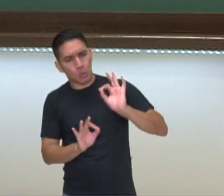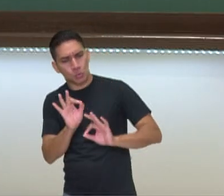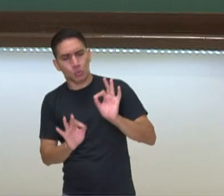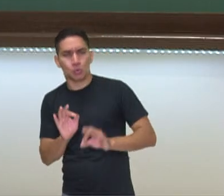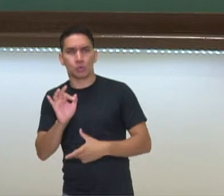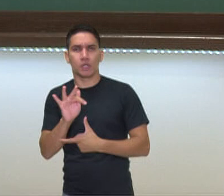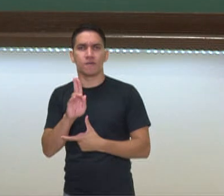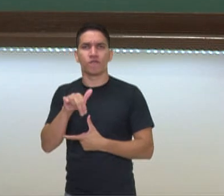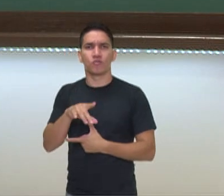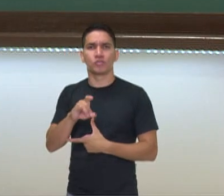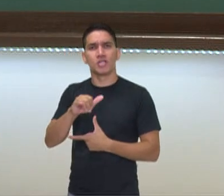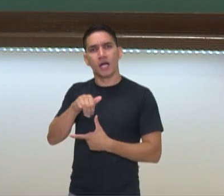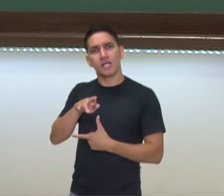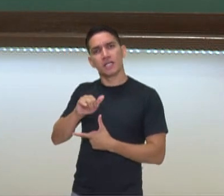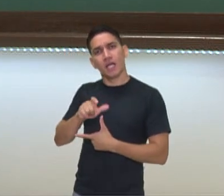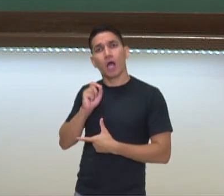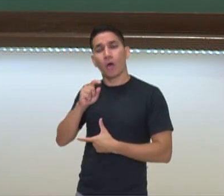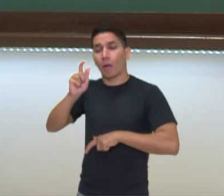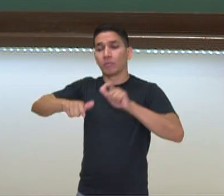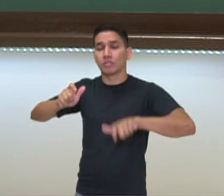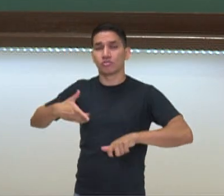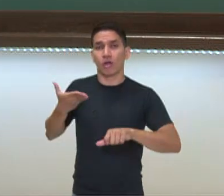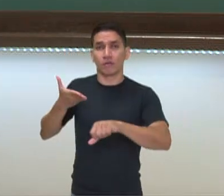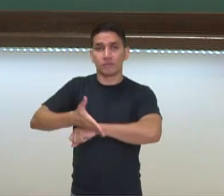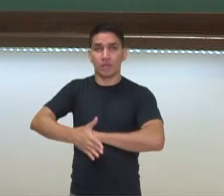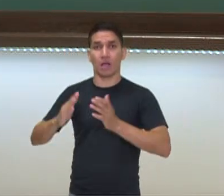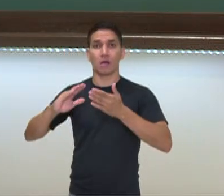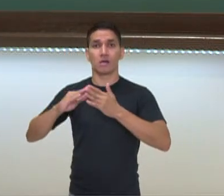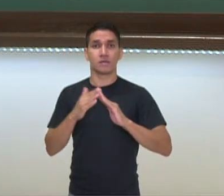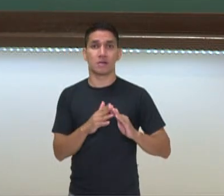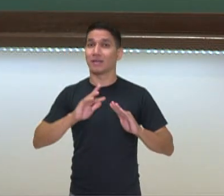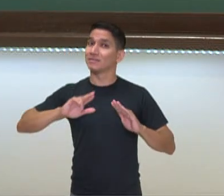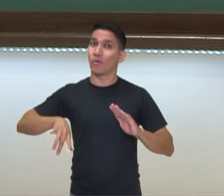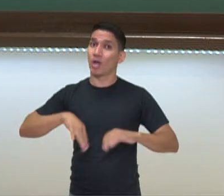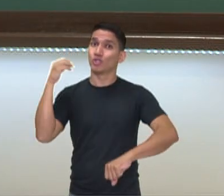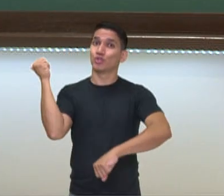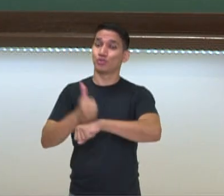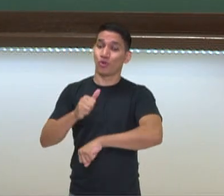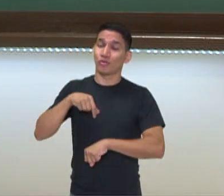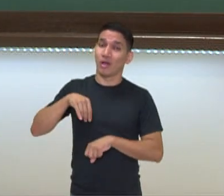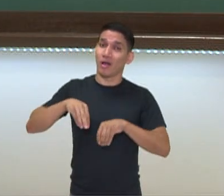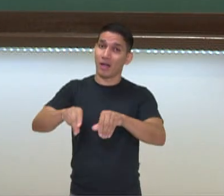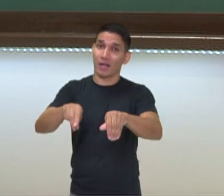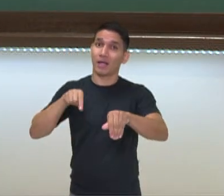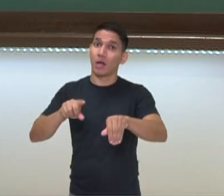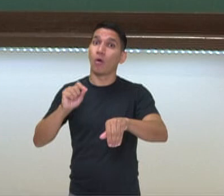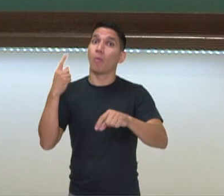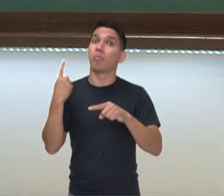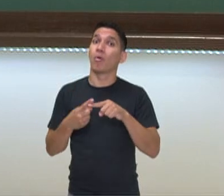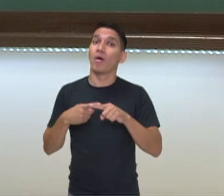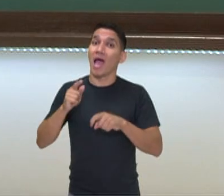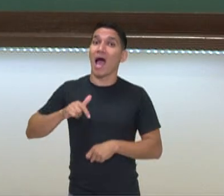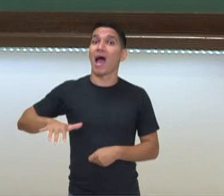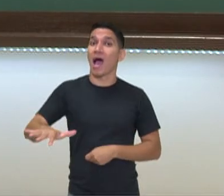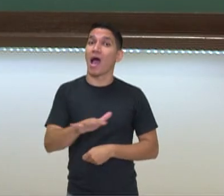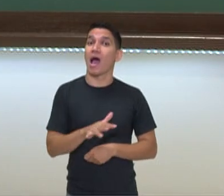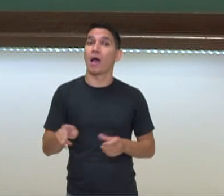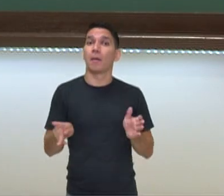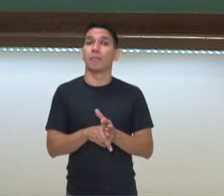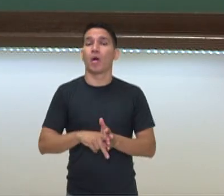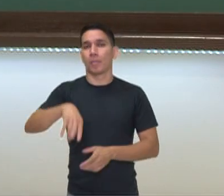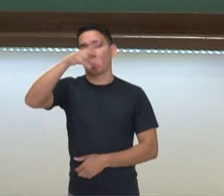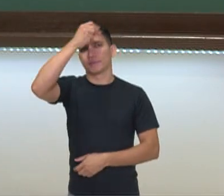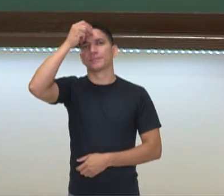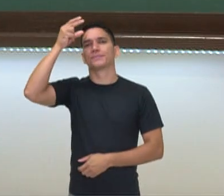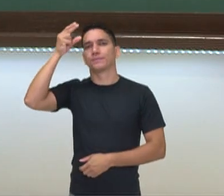que as pessoas que estão vivendo nessas áreas de favela, elas não são donas daquela área, porque geralmente são áreas que pertencem ao